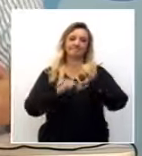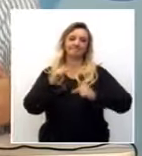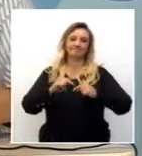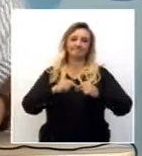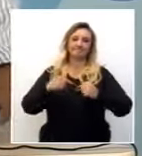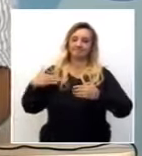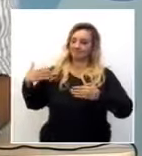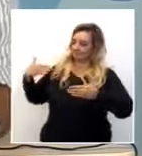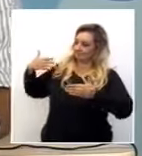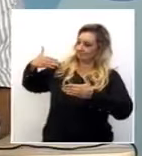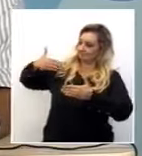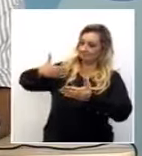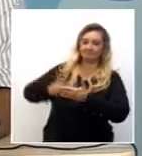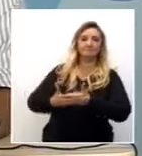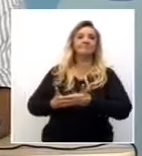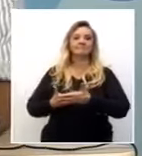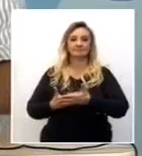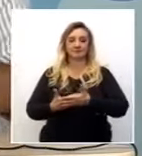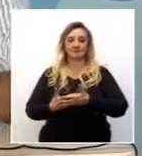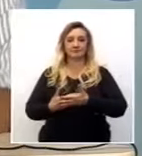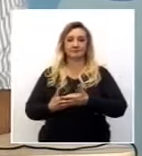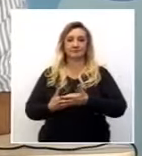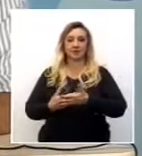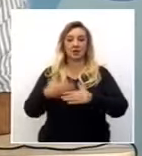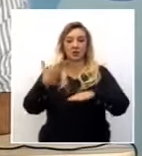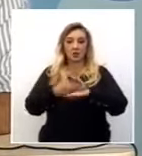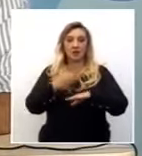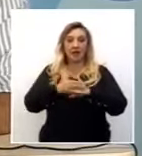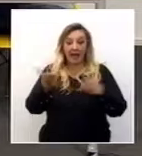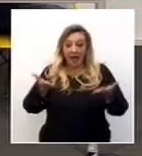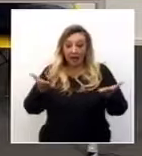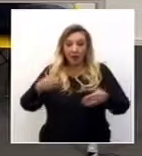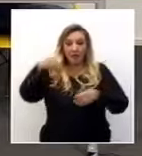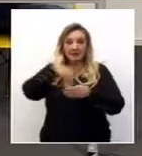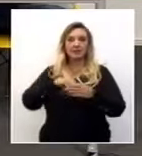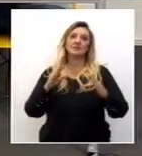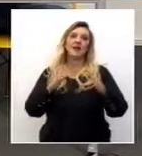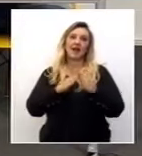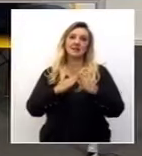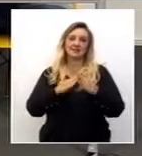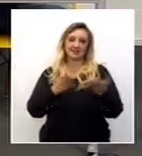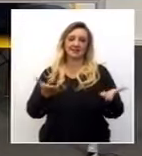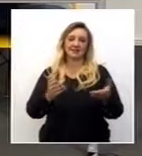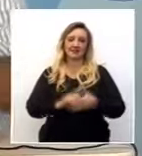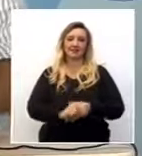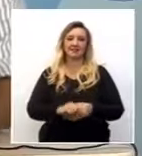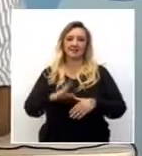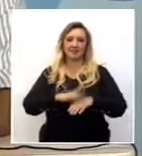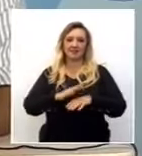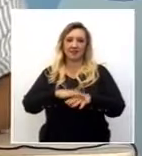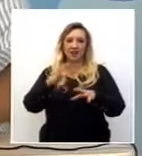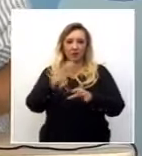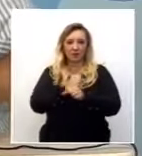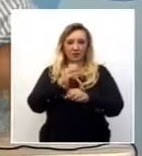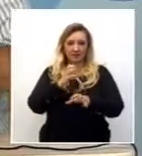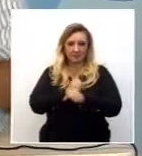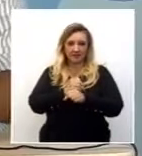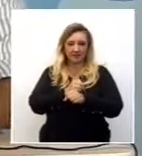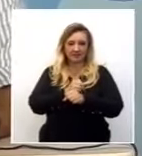ao longo de todos esses anos e pôr em prática agora dentro de casa, né? E poder fazer aquela